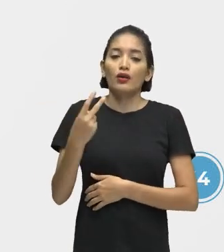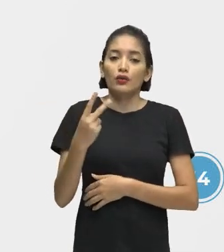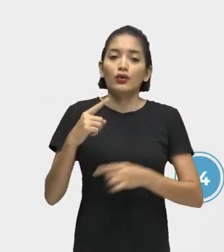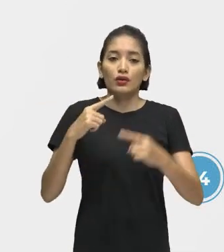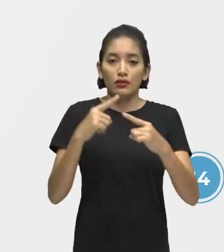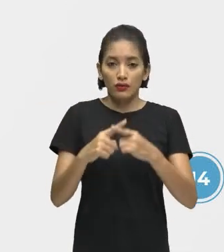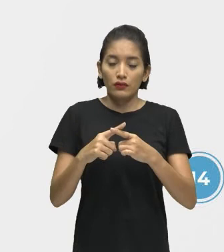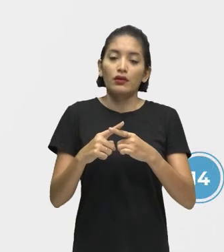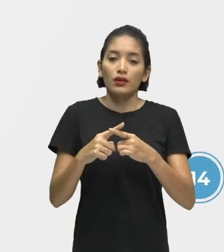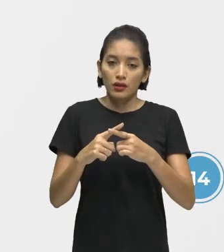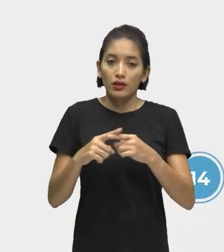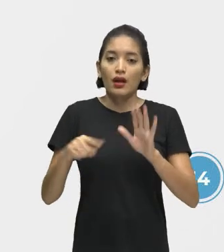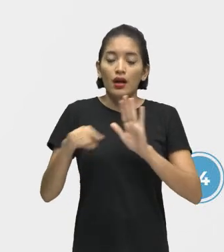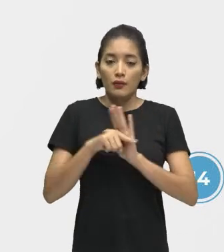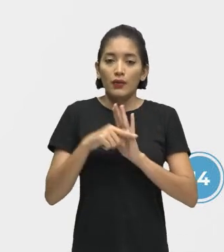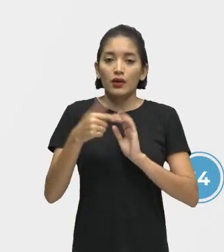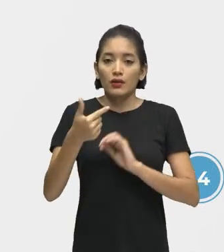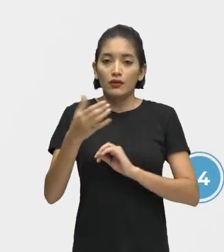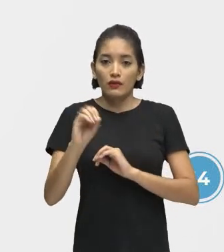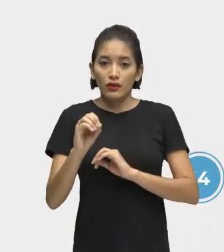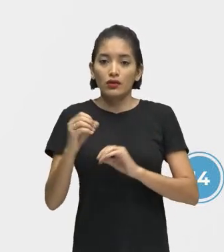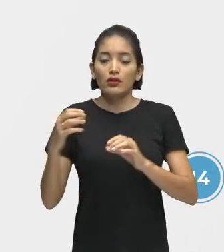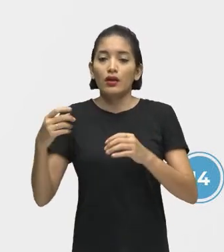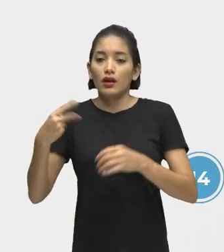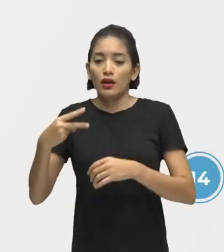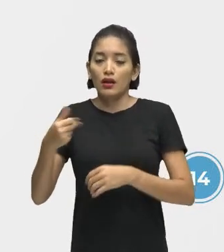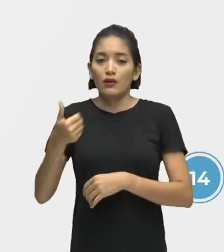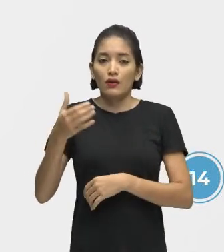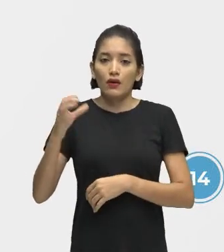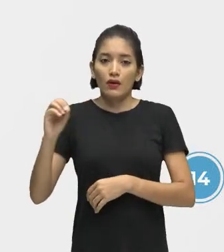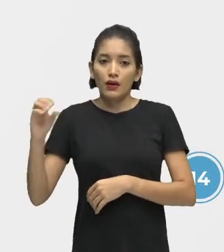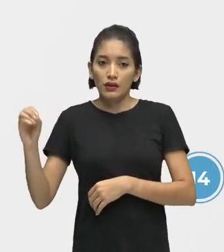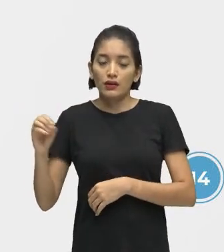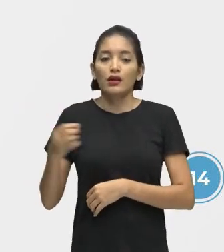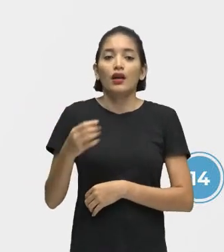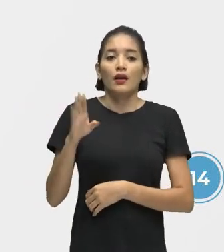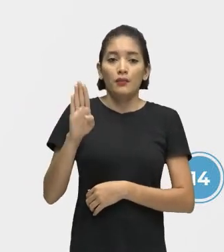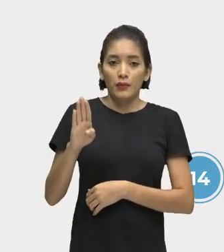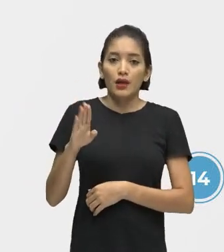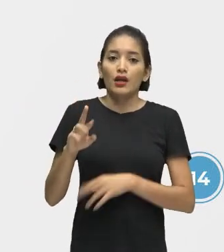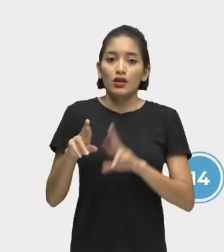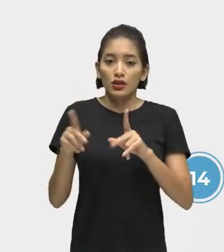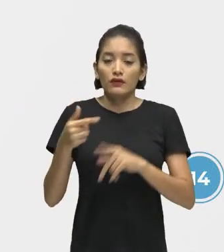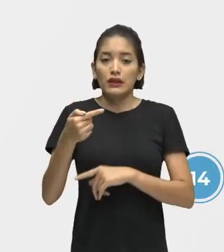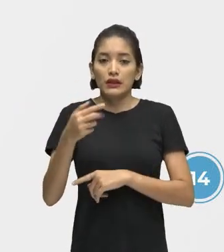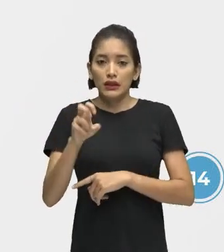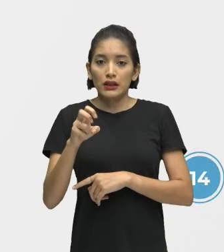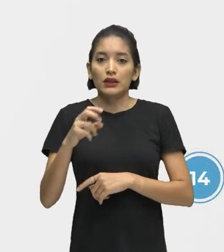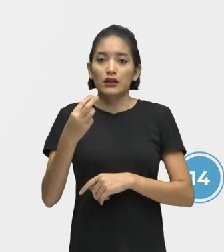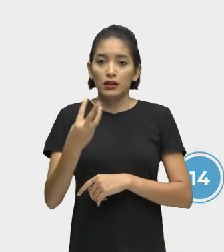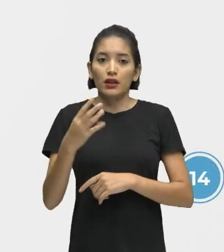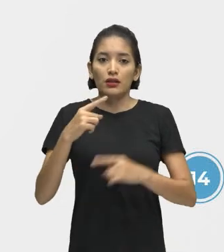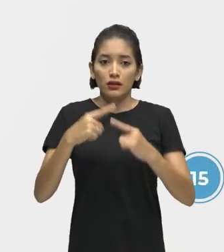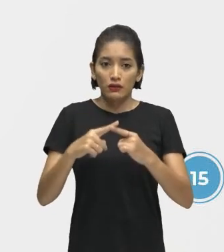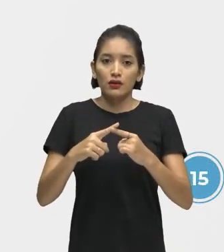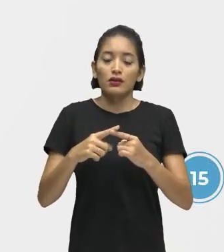a 100. Letra B. A diferença entre 75 e o triplo de um número natural resulta em